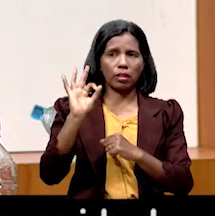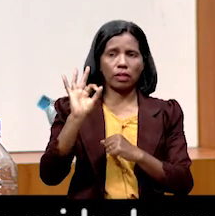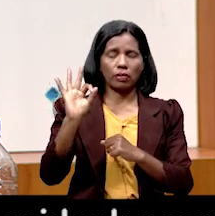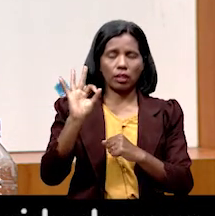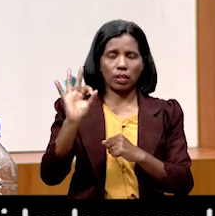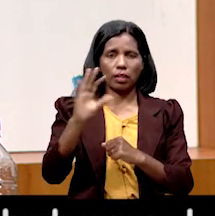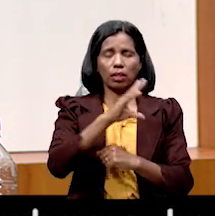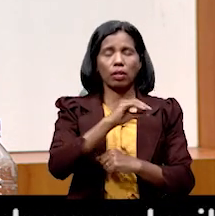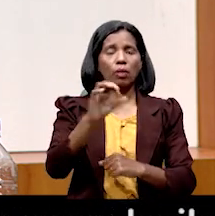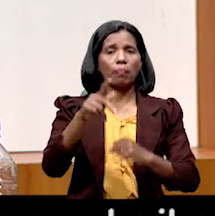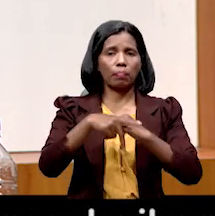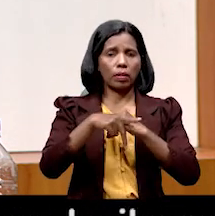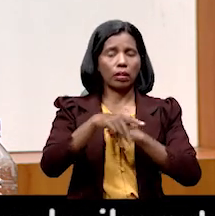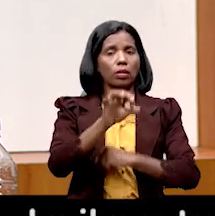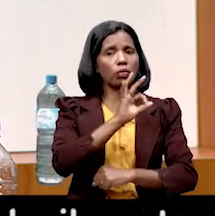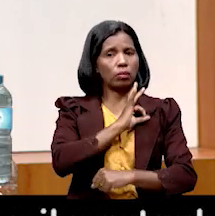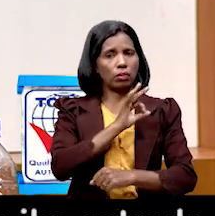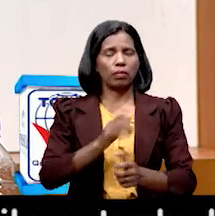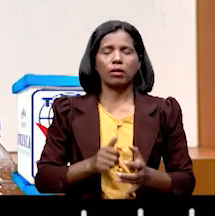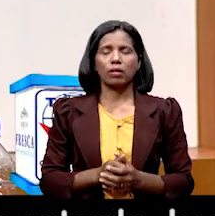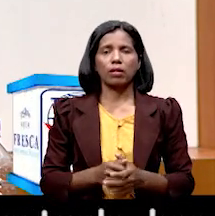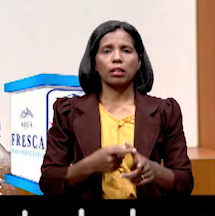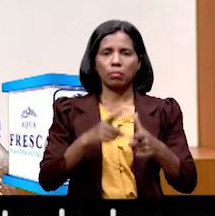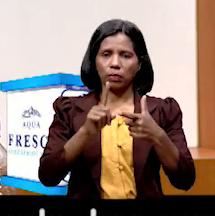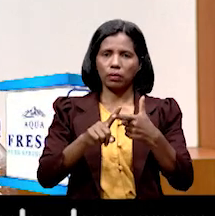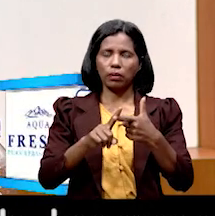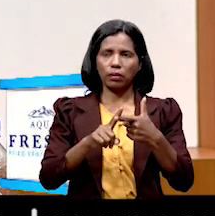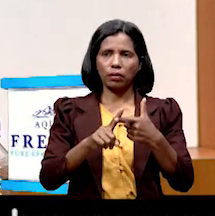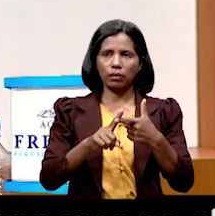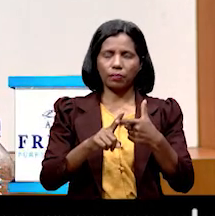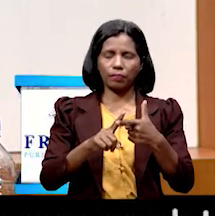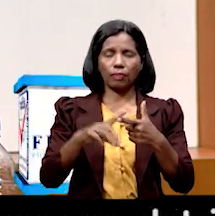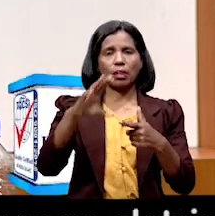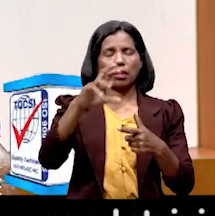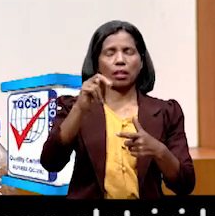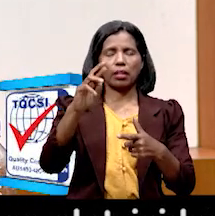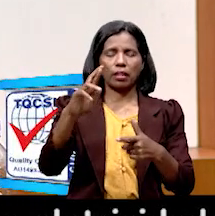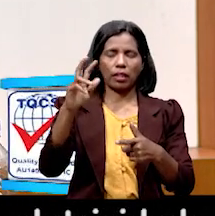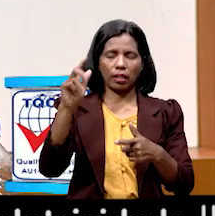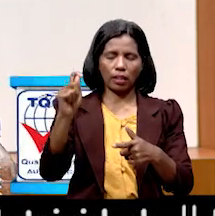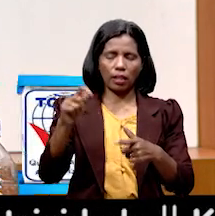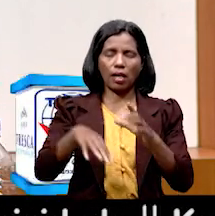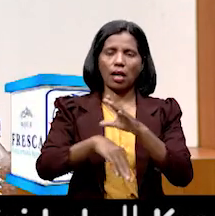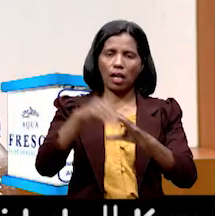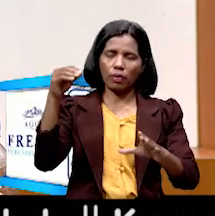CNRT Fretilino Kuntu e ikus vila fale CNRT sai no Fretilin